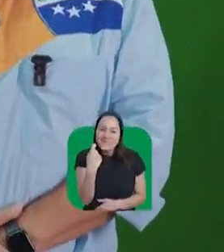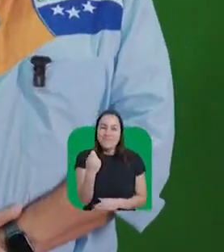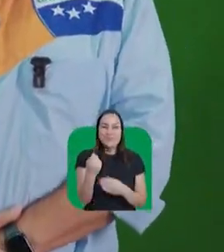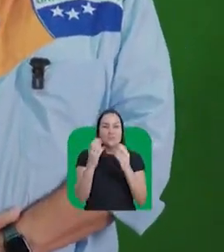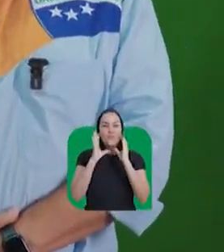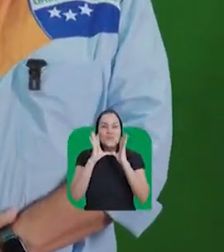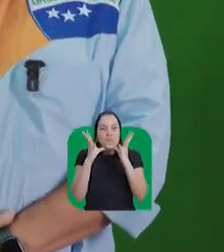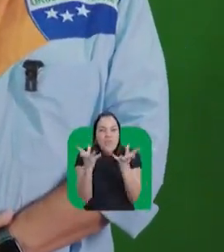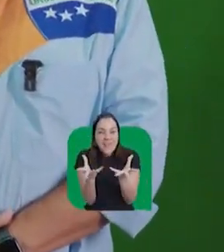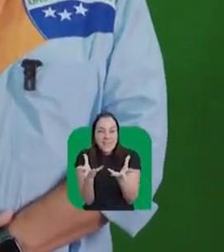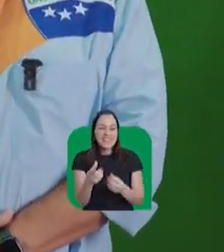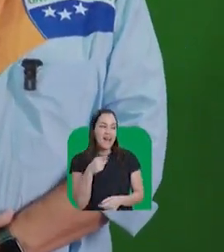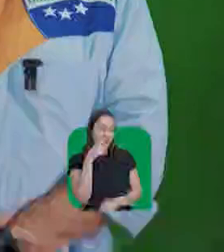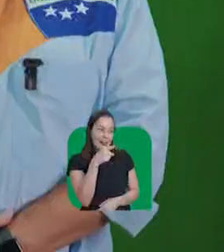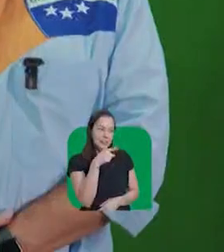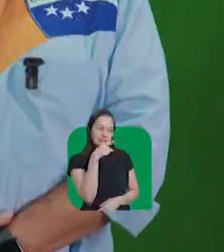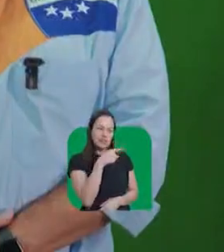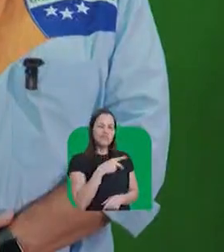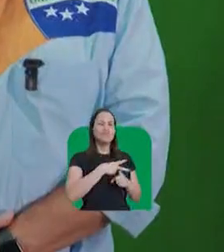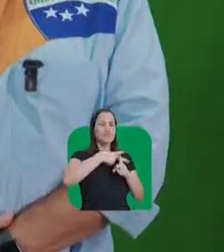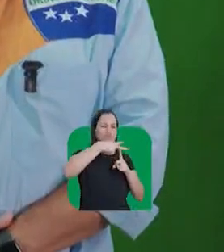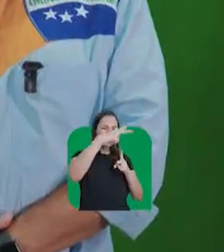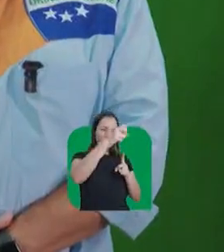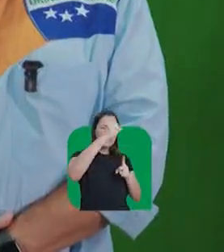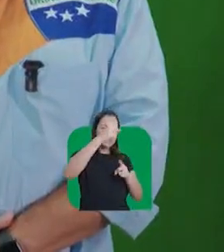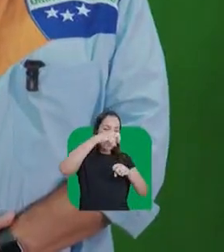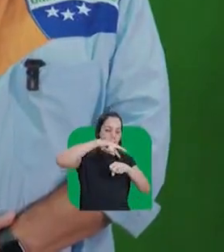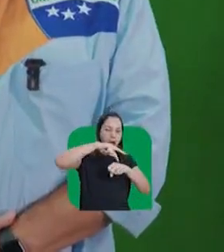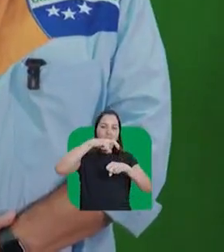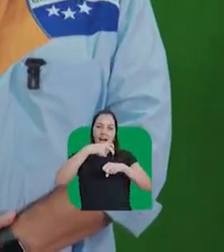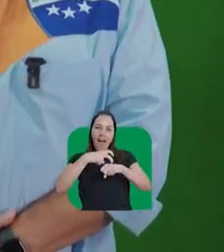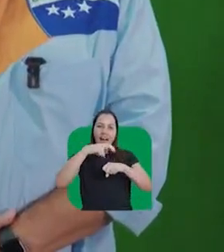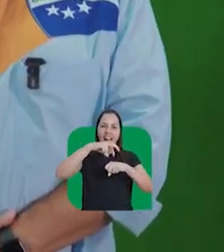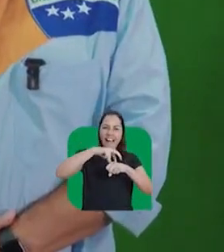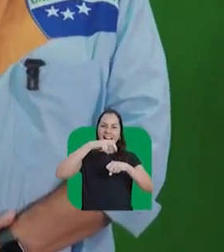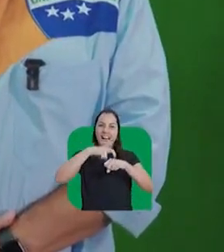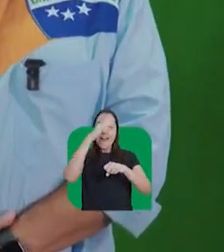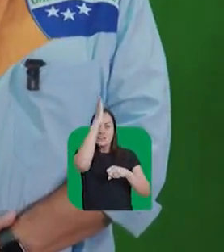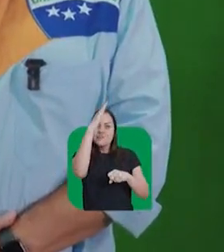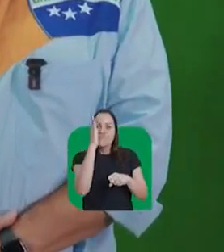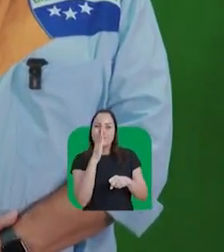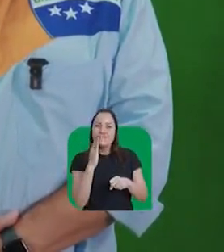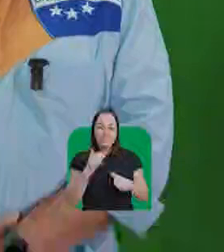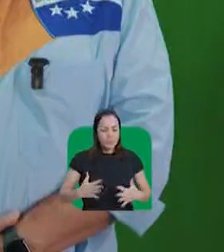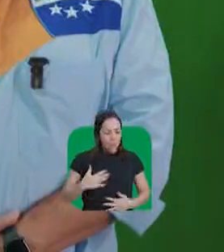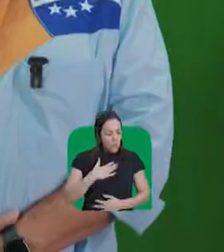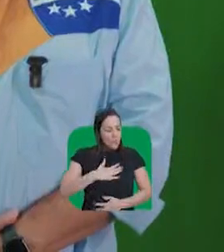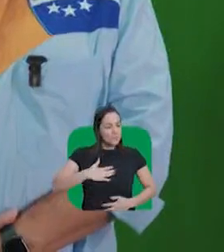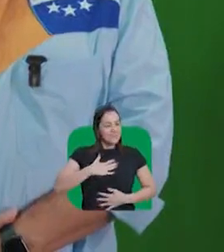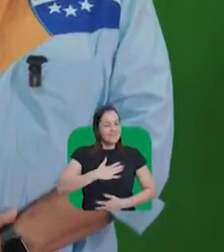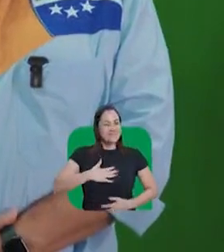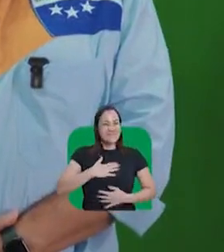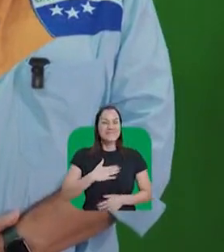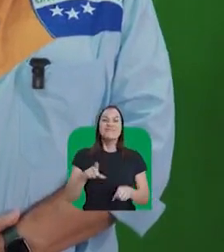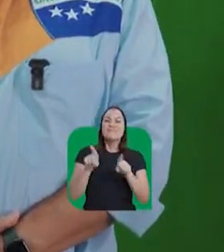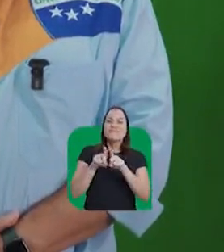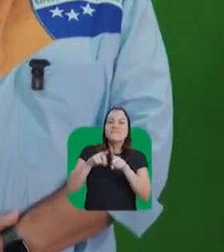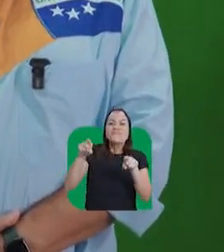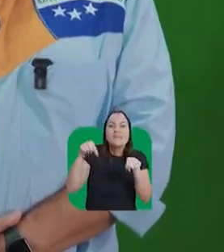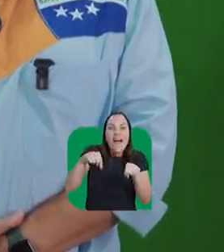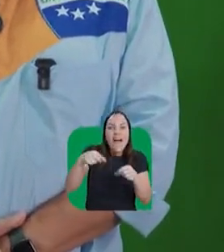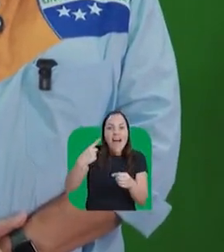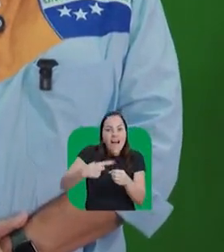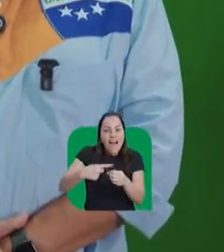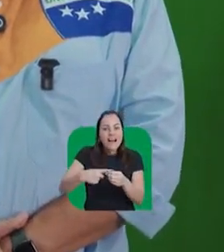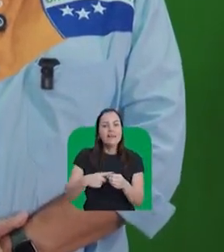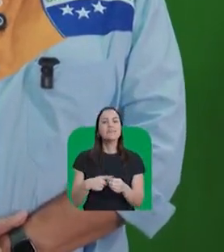honra em receber aqui um herói Nacional um orgulho para nós e nós vamos promover um orgulho Municipal por qu assim